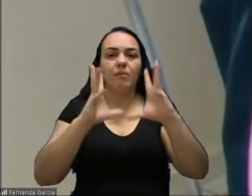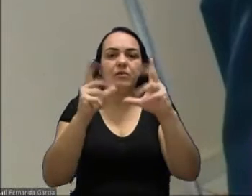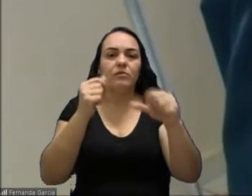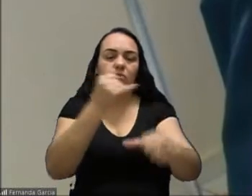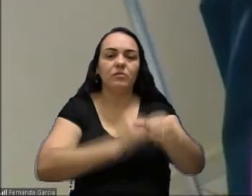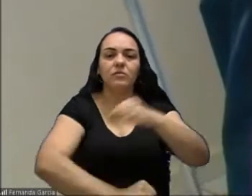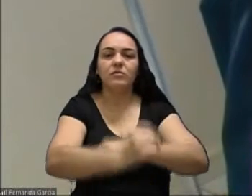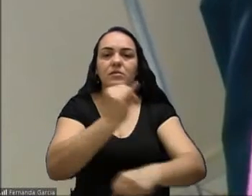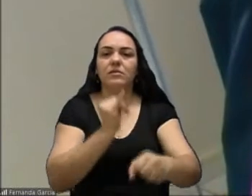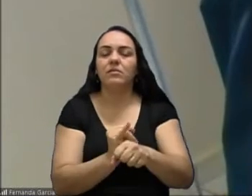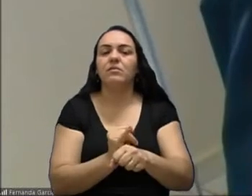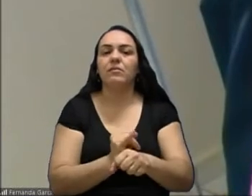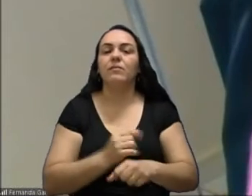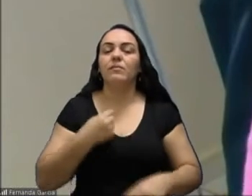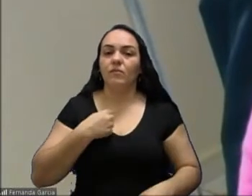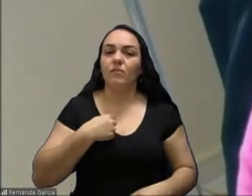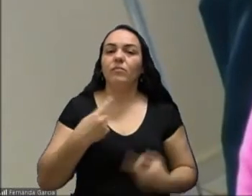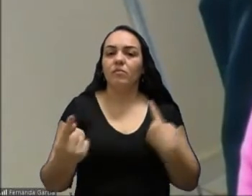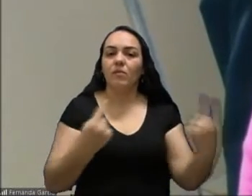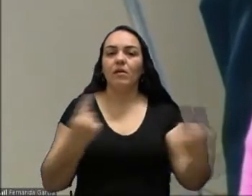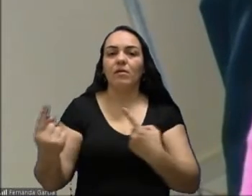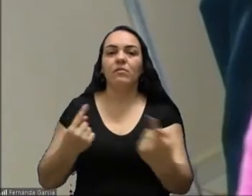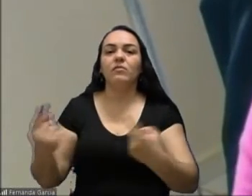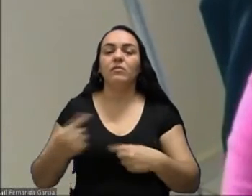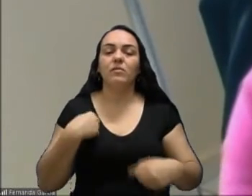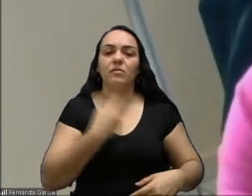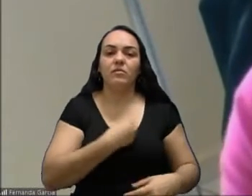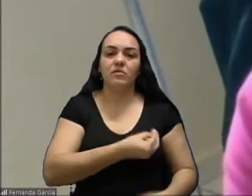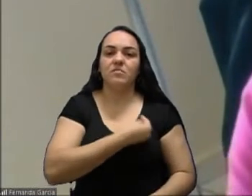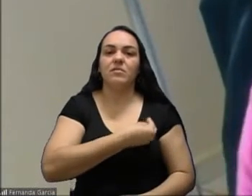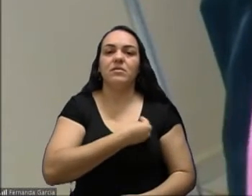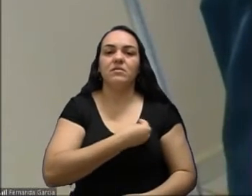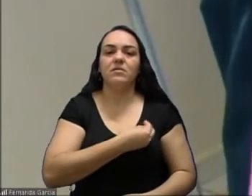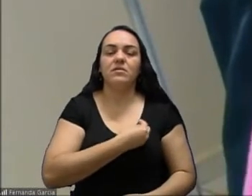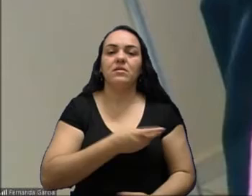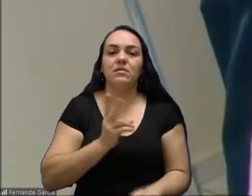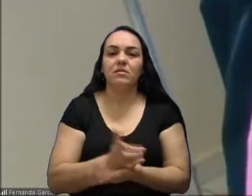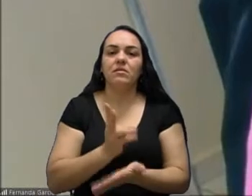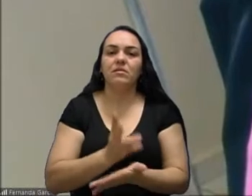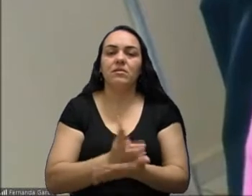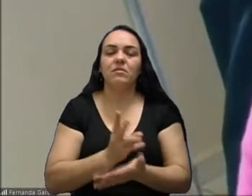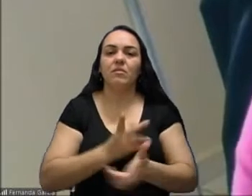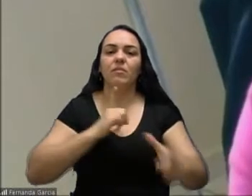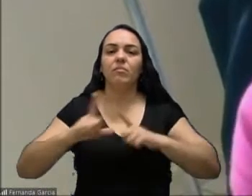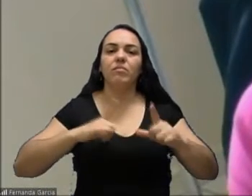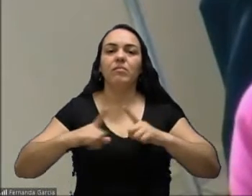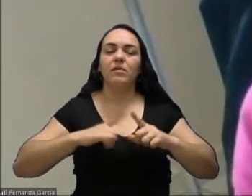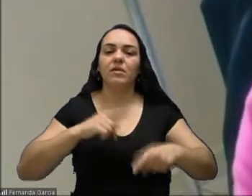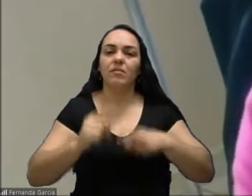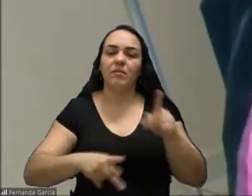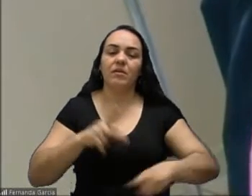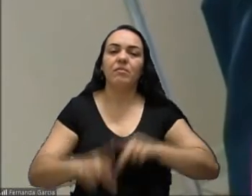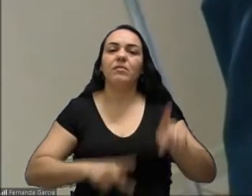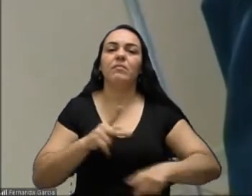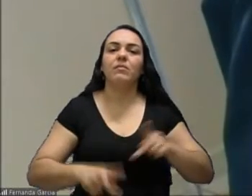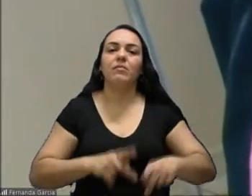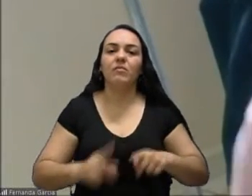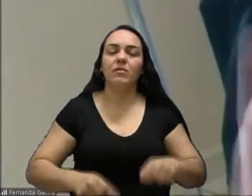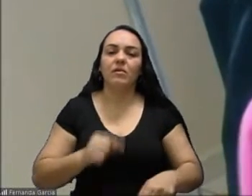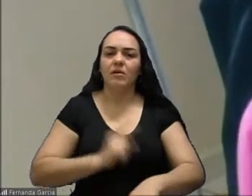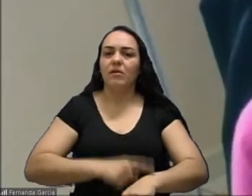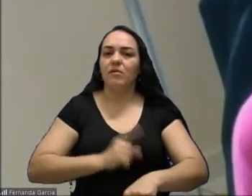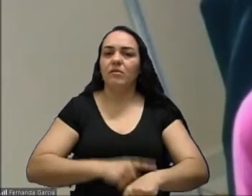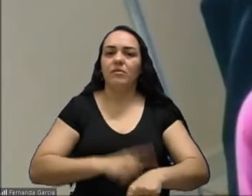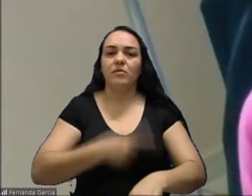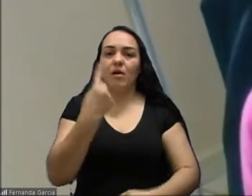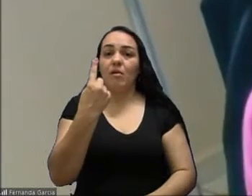vereadores não abriram acho que assim como eu como o senhor está aqui todos os vereadores nós estamos aqui pra trabalhar pela população esse período nós só